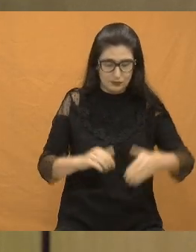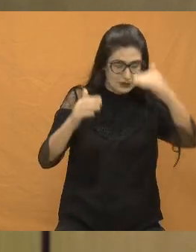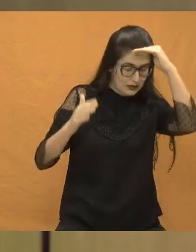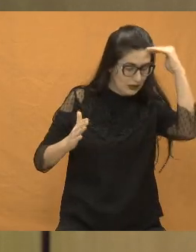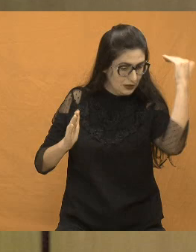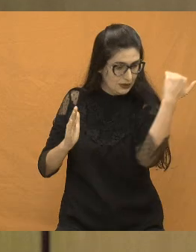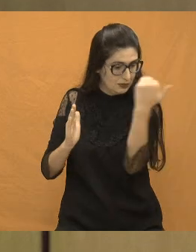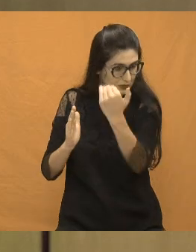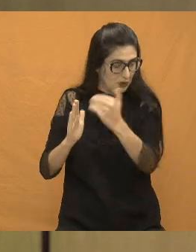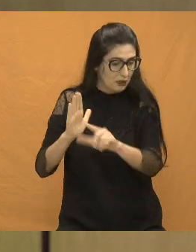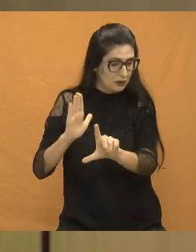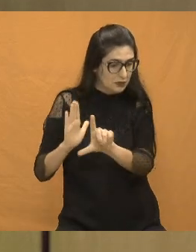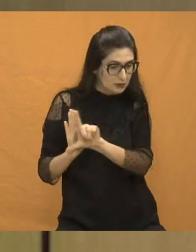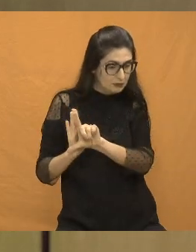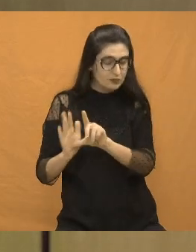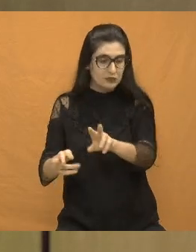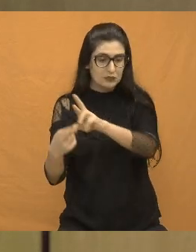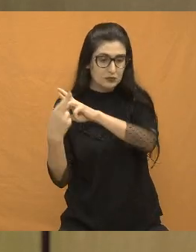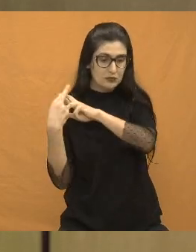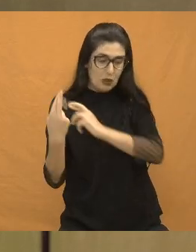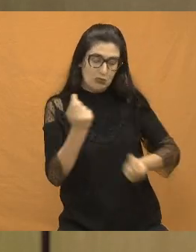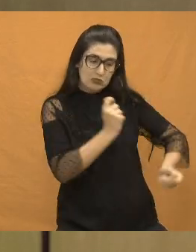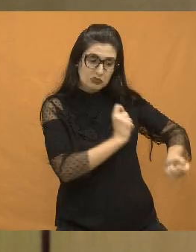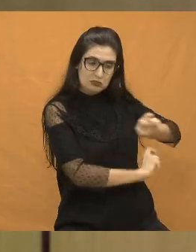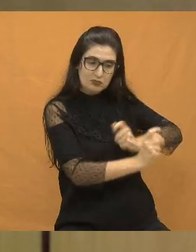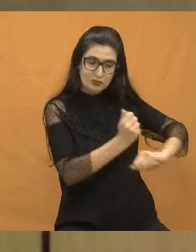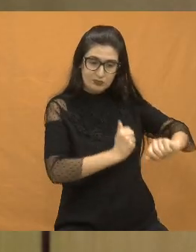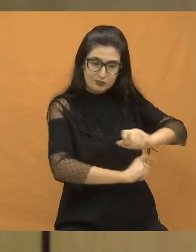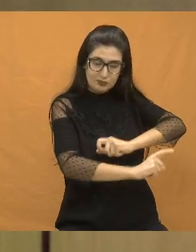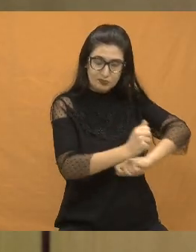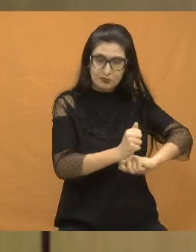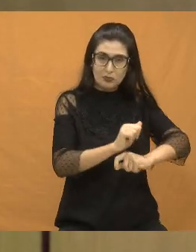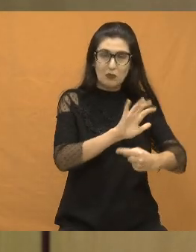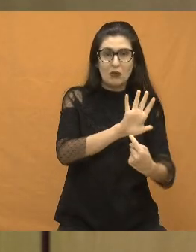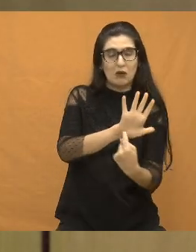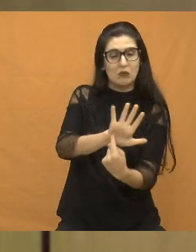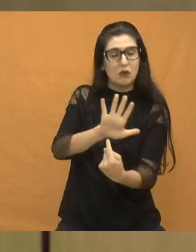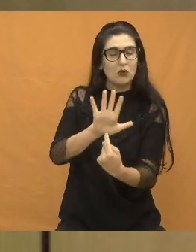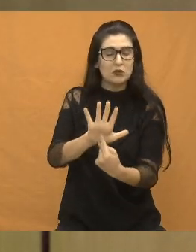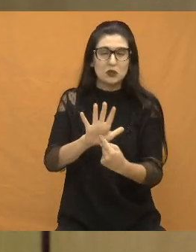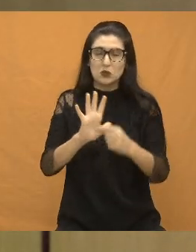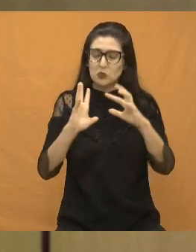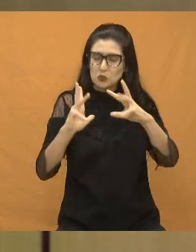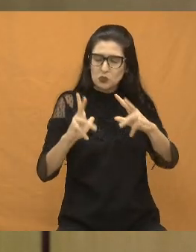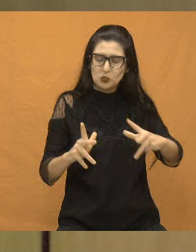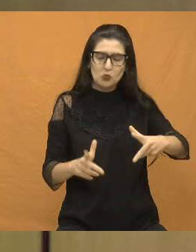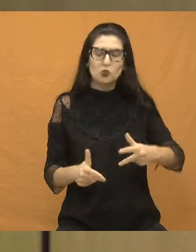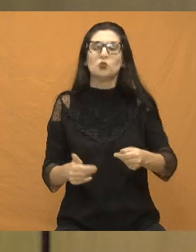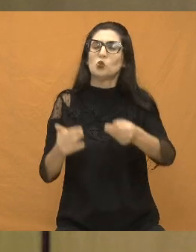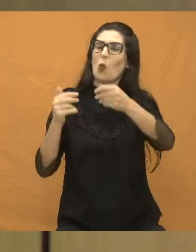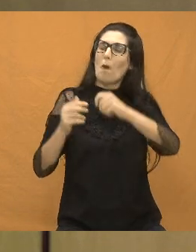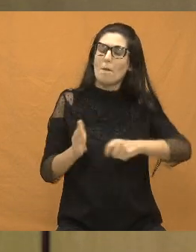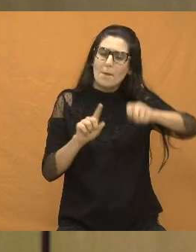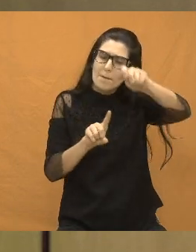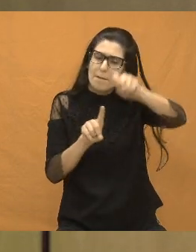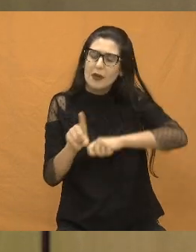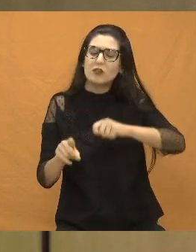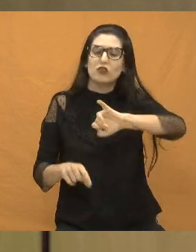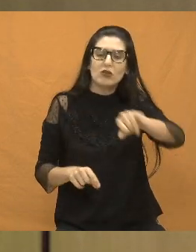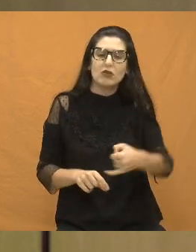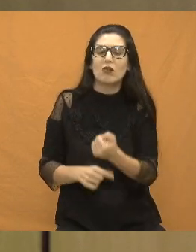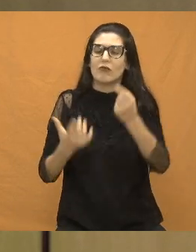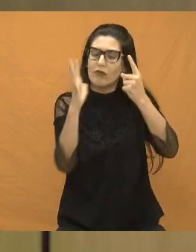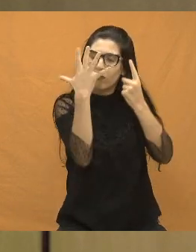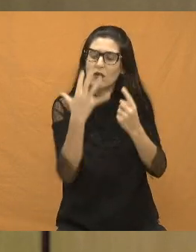de Responsabilidade Fiscal, que é a apresentação dos resultados do primeiro quadrimestre do ano de